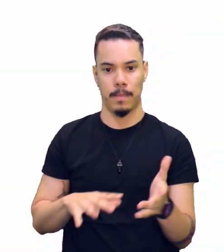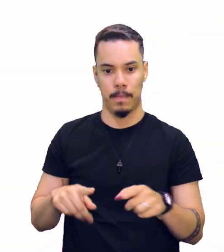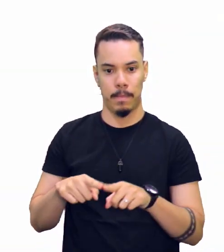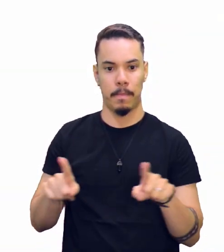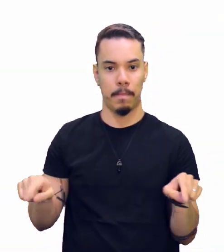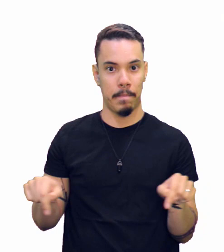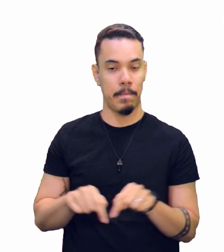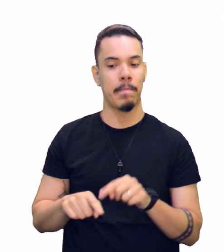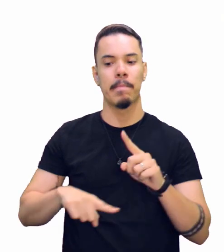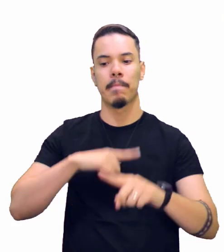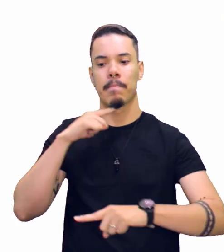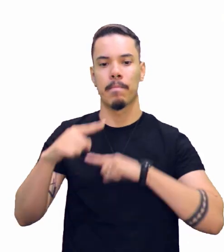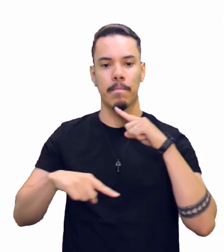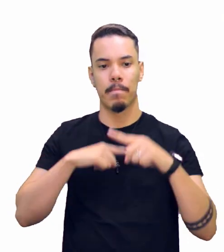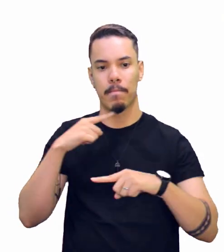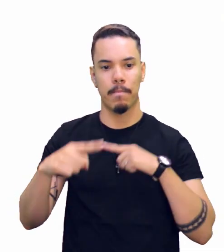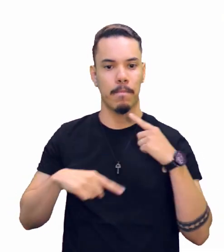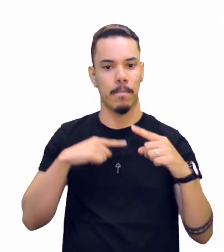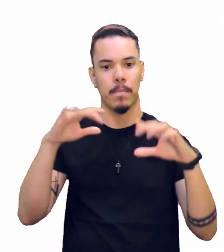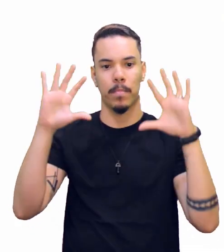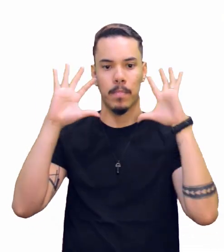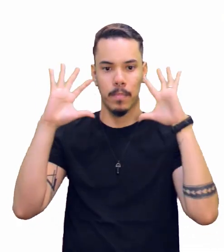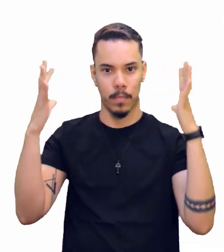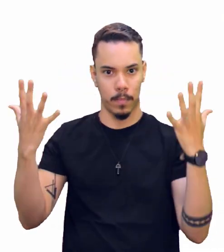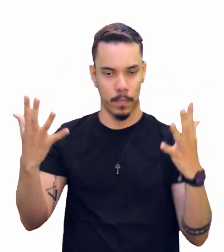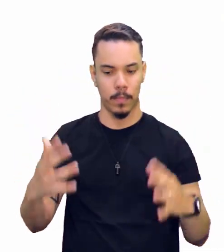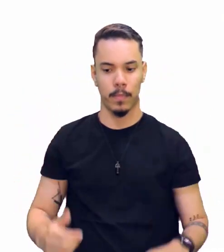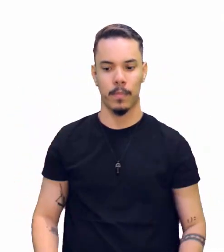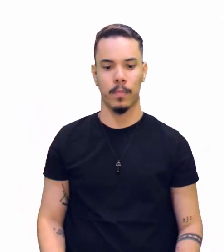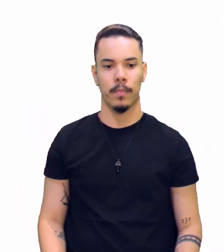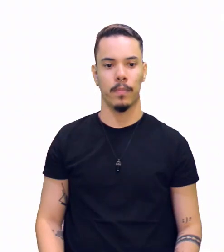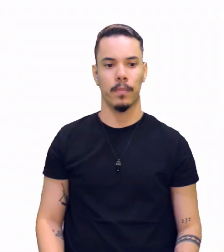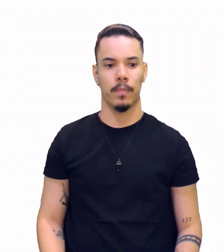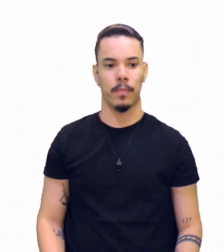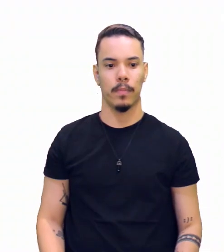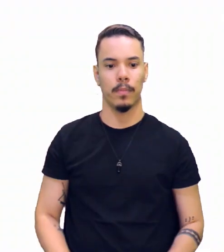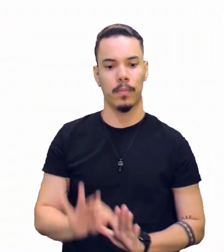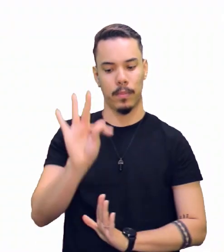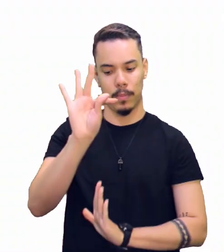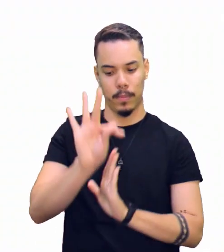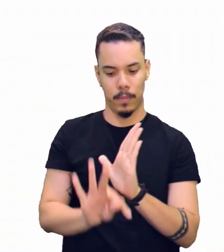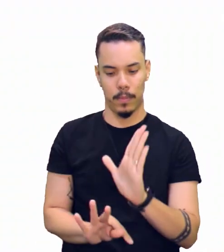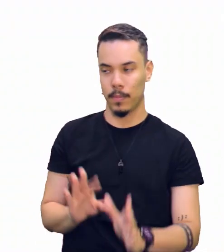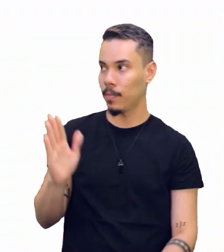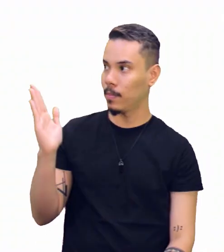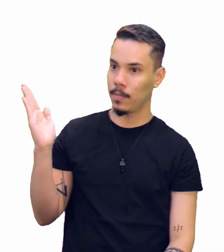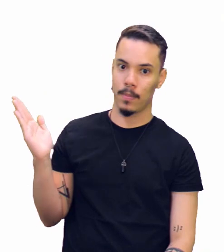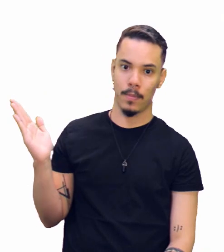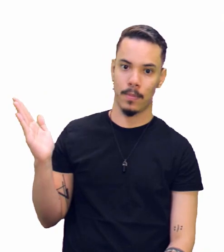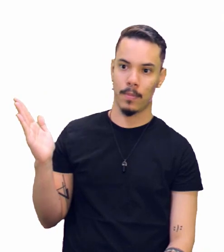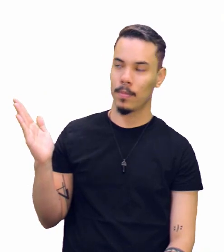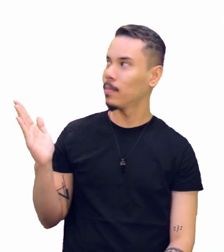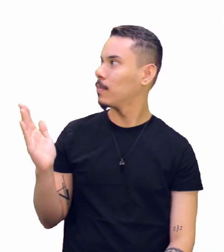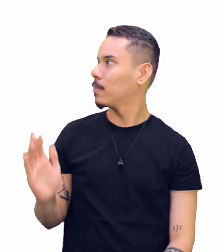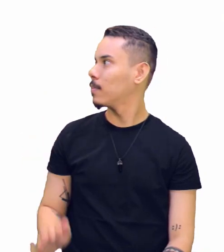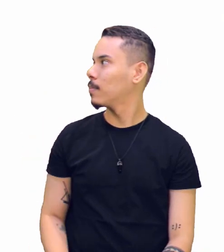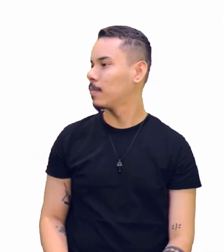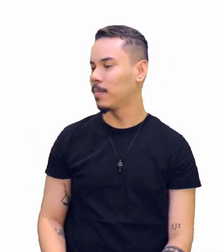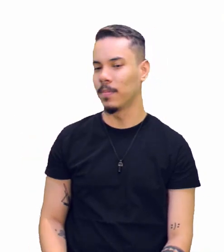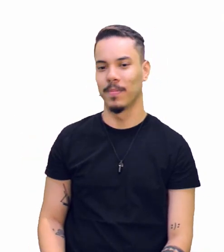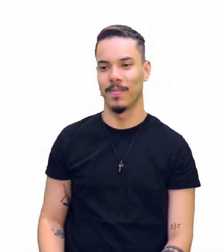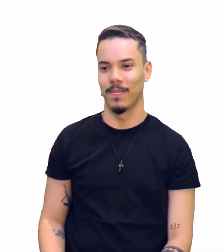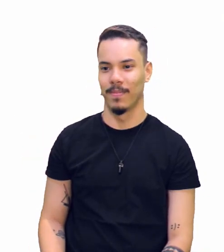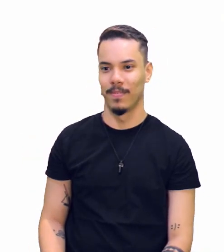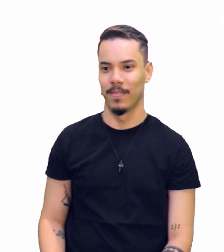momento de tirar suas questions temos aí um texto e esse